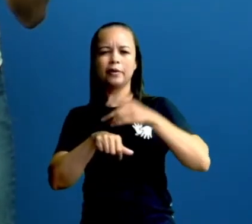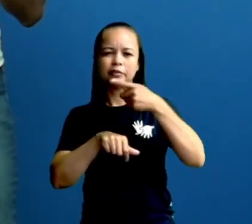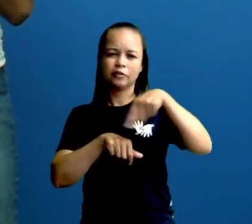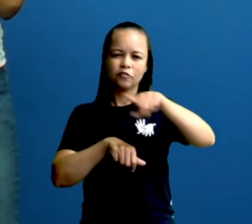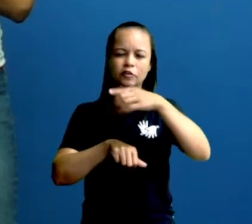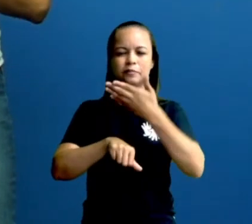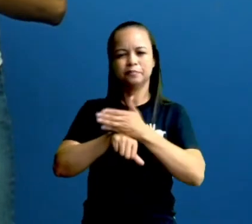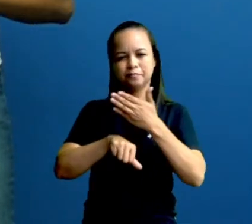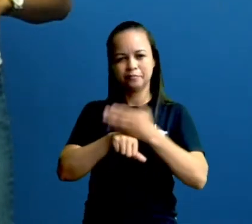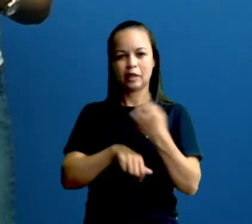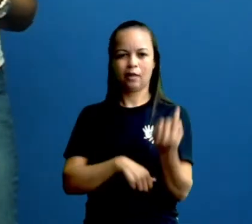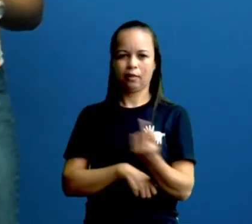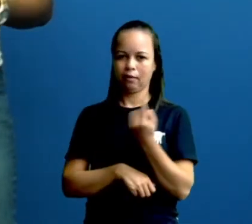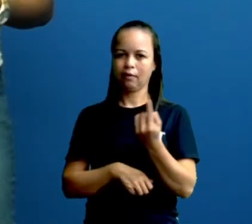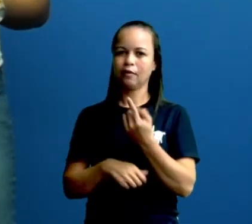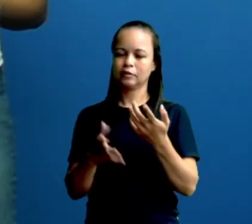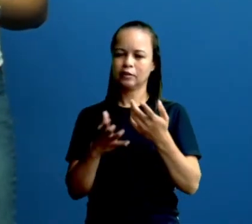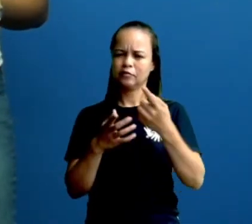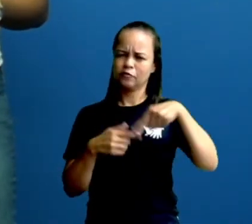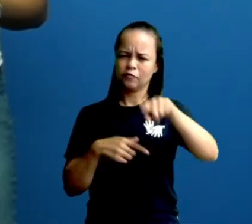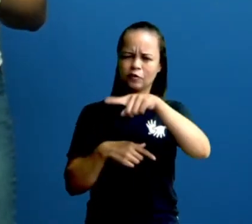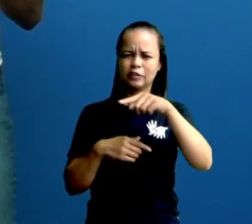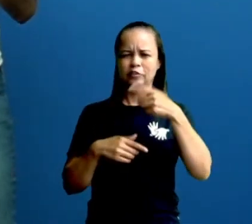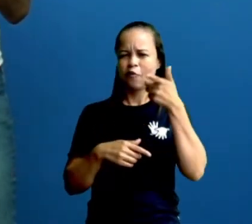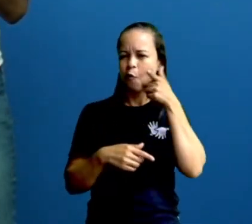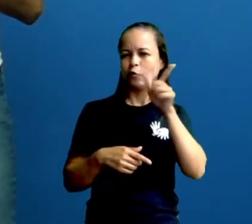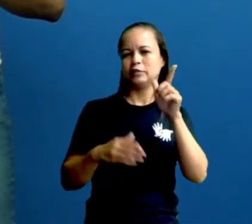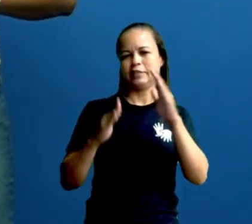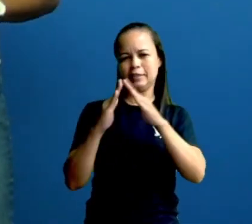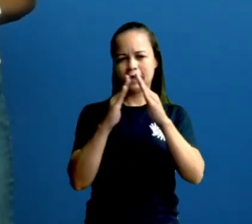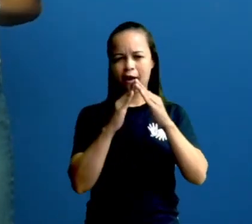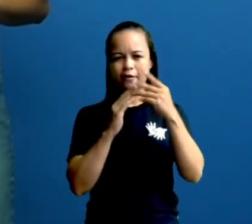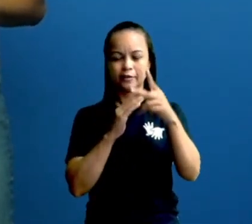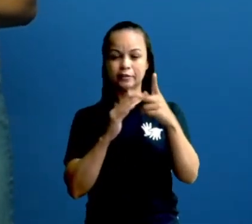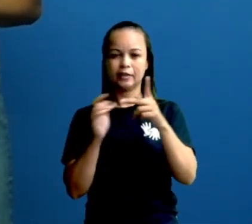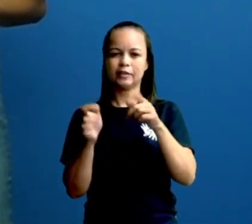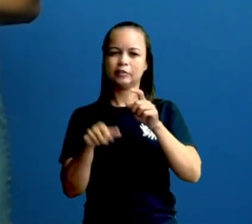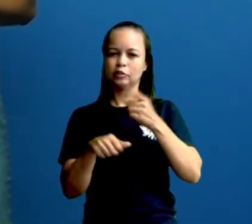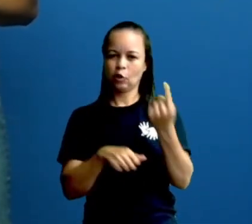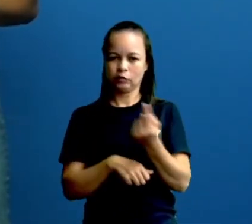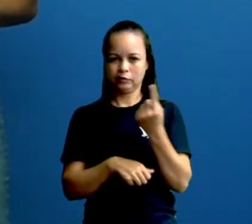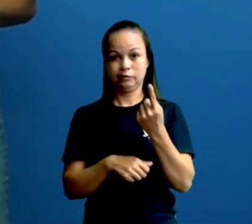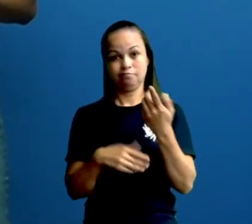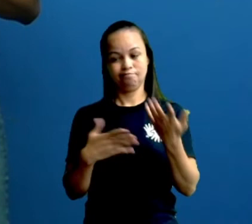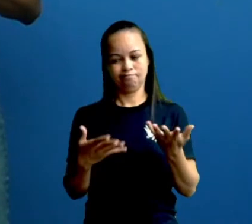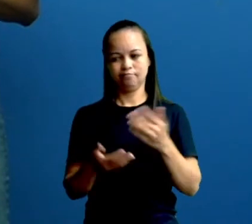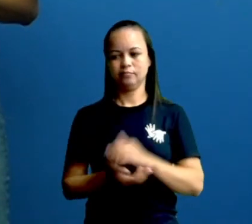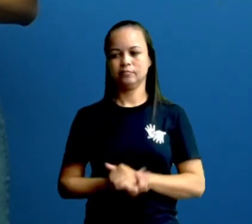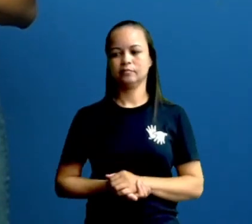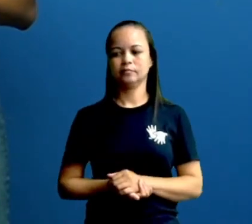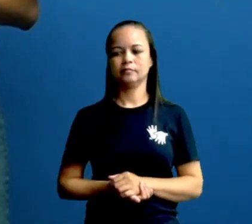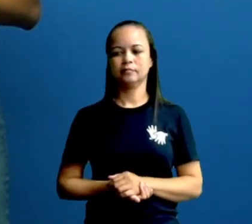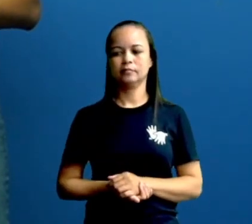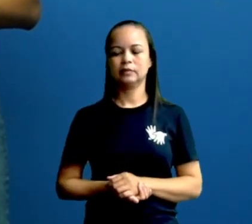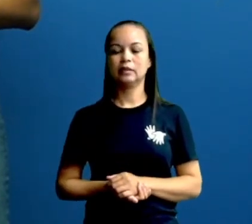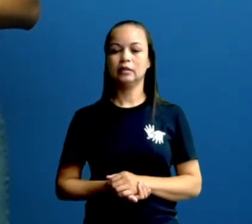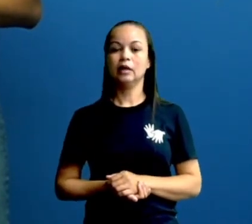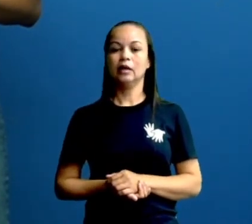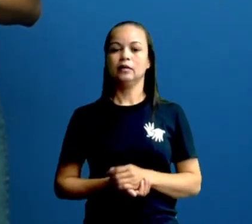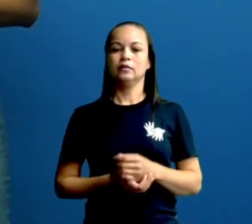sozinho. Será que você aí de casa vai conseguir praticar sozinho? Teu momento chegou agora. Vê só. Observe